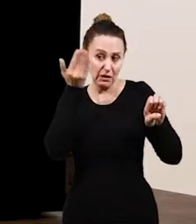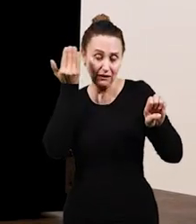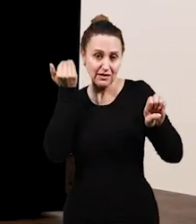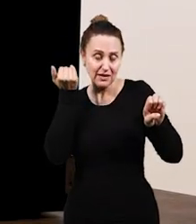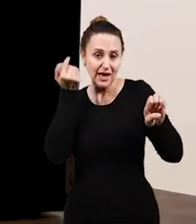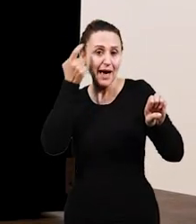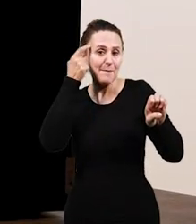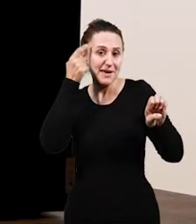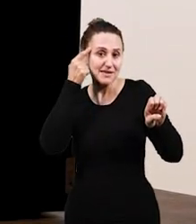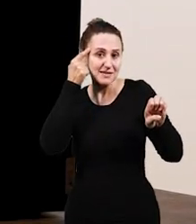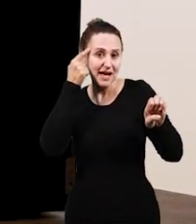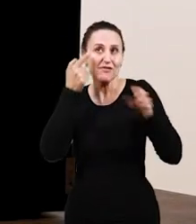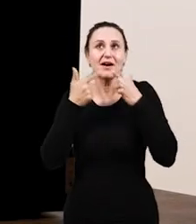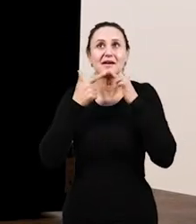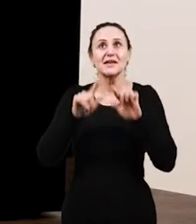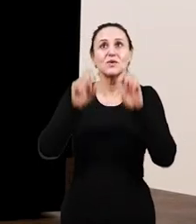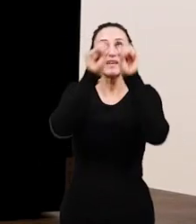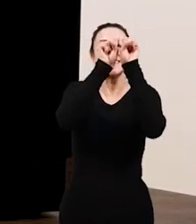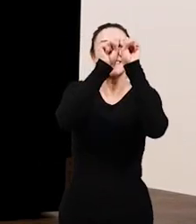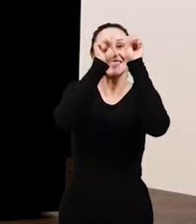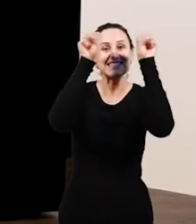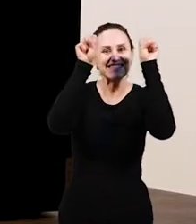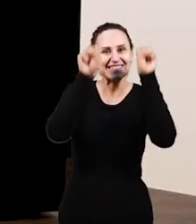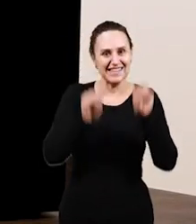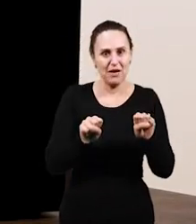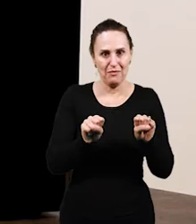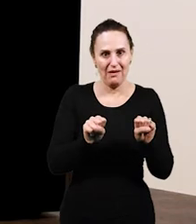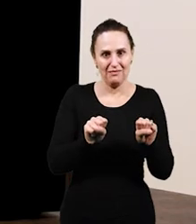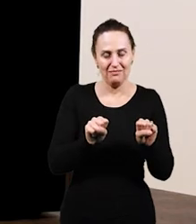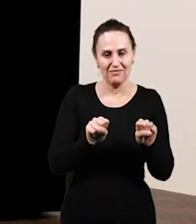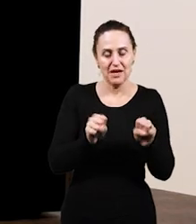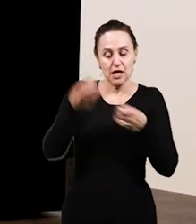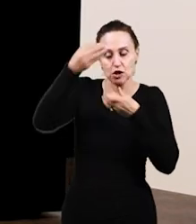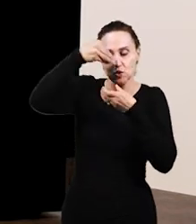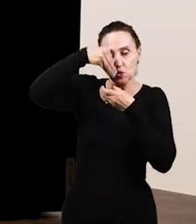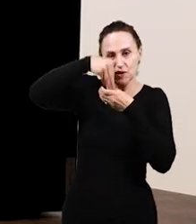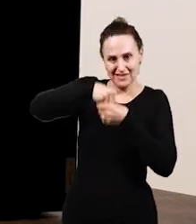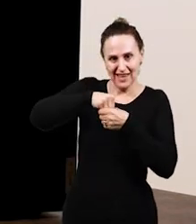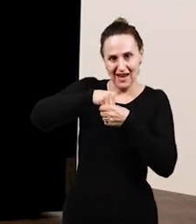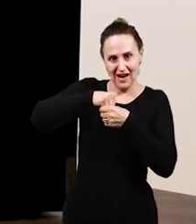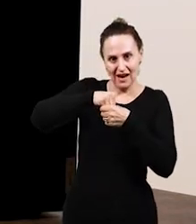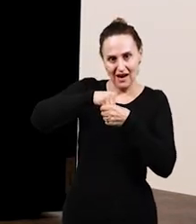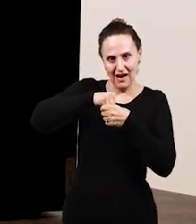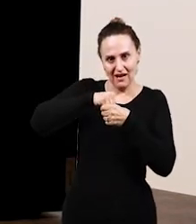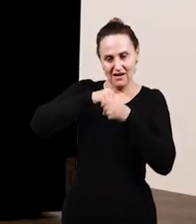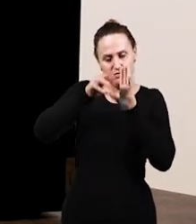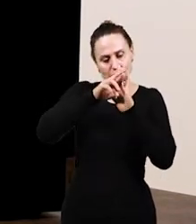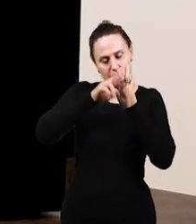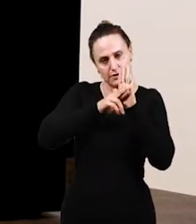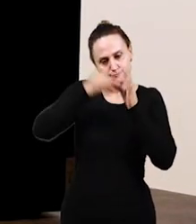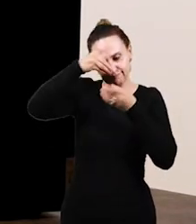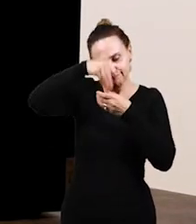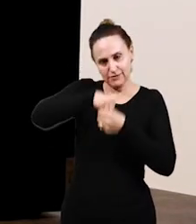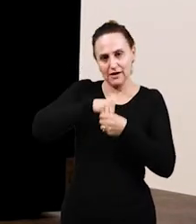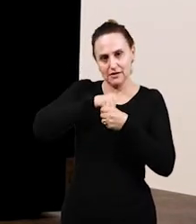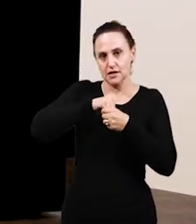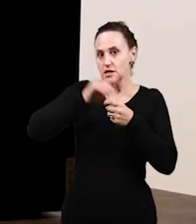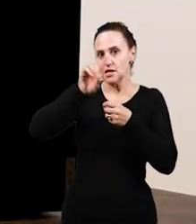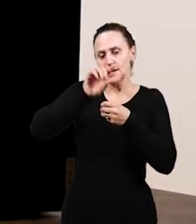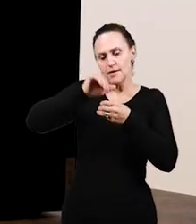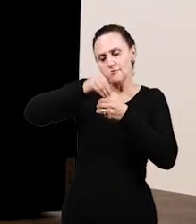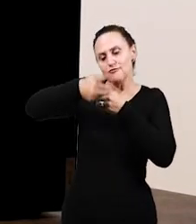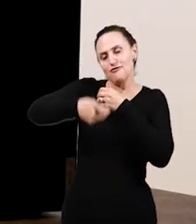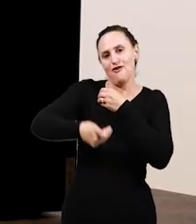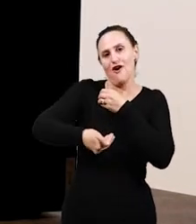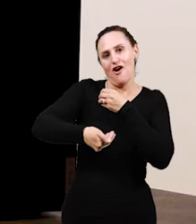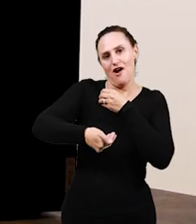elas pensam a língua como um sistema e pensam só na relação interna da dos signos entre si né nada que seja